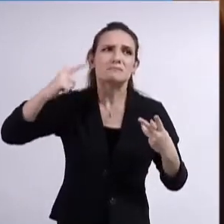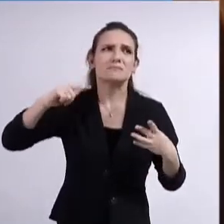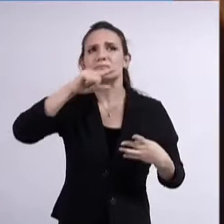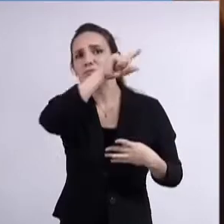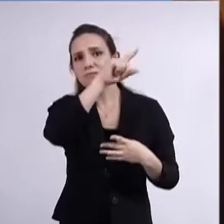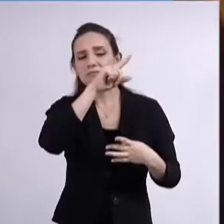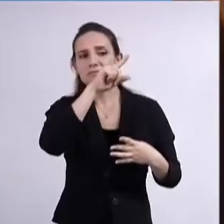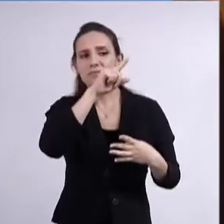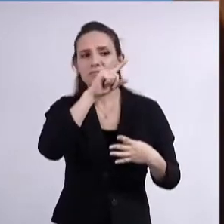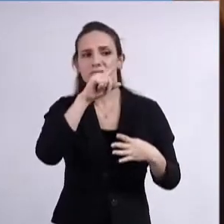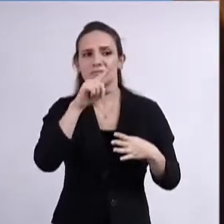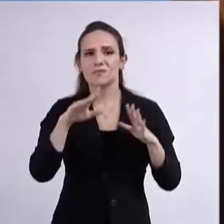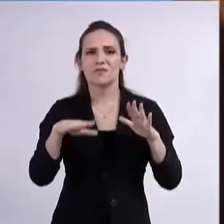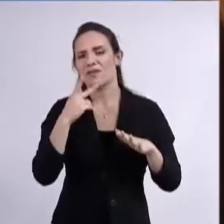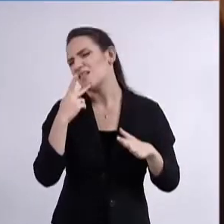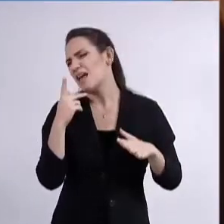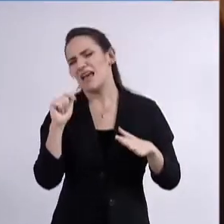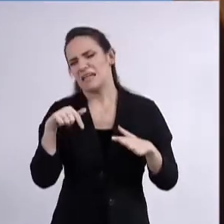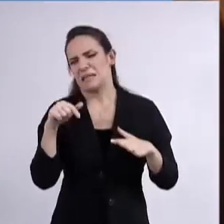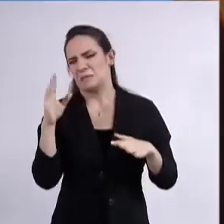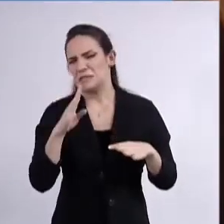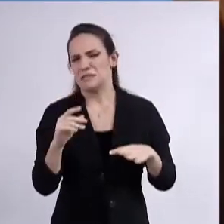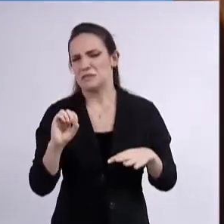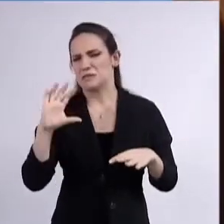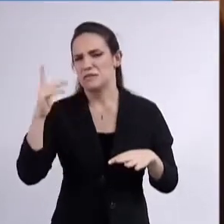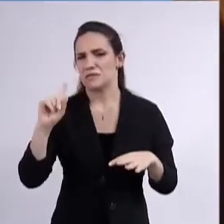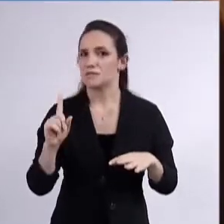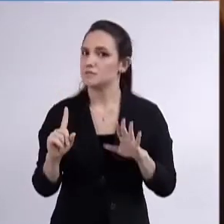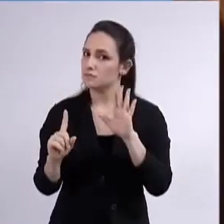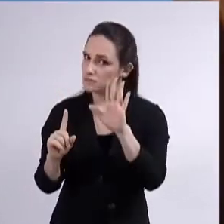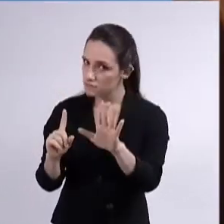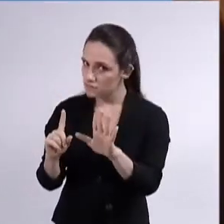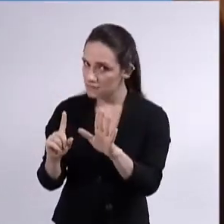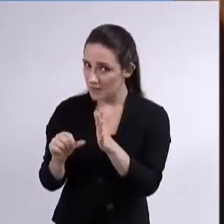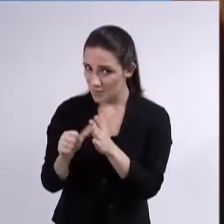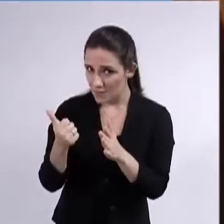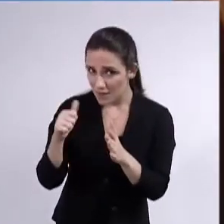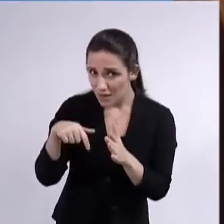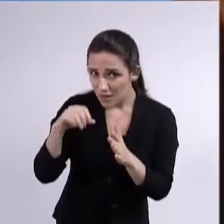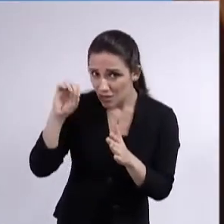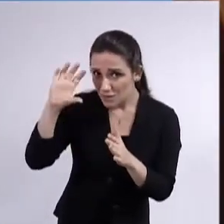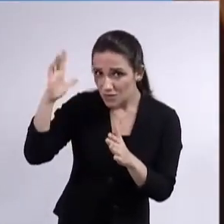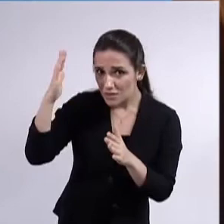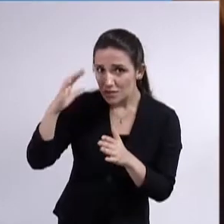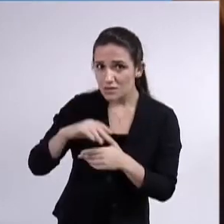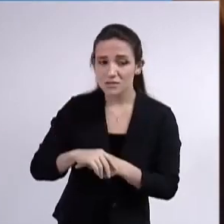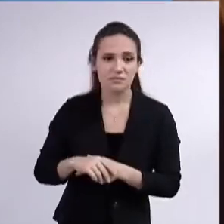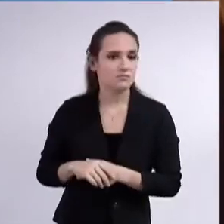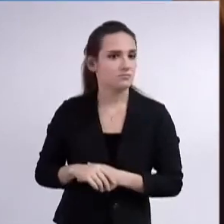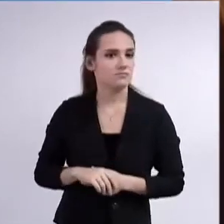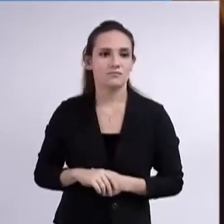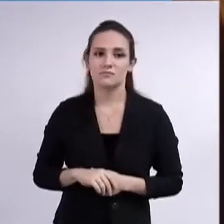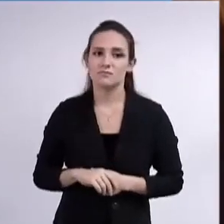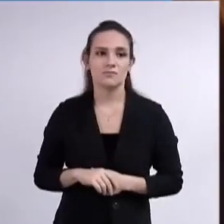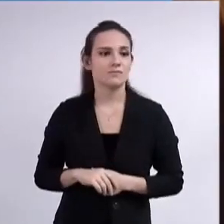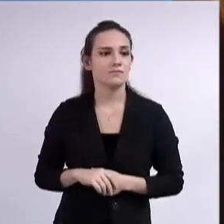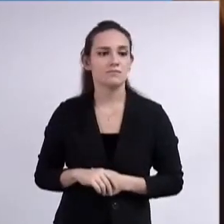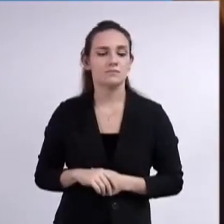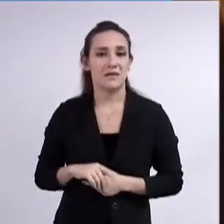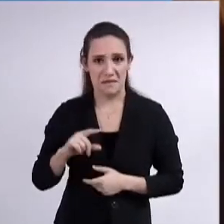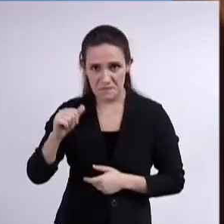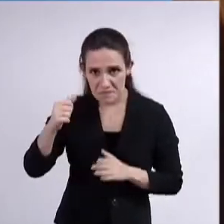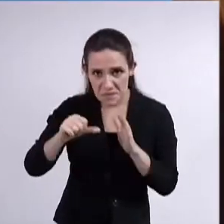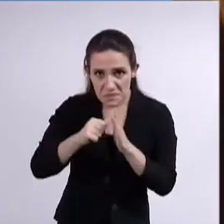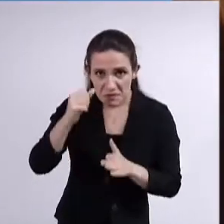gente imagina que está distante da gente. E essa já não é a primeira vez, deputado Gerson Claro, deputado Antônio Vaz, não